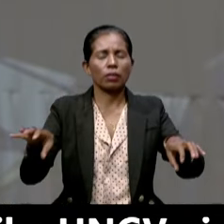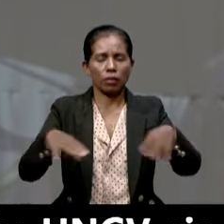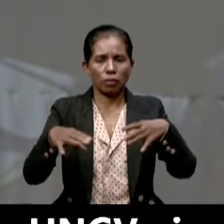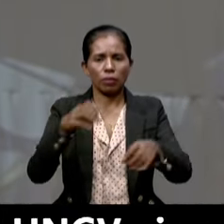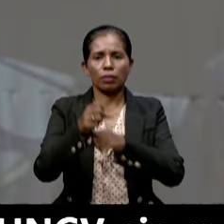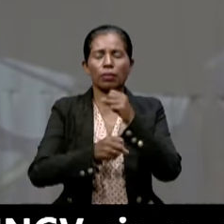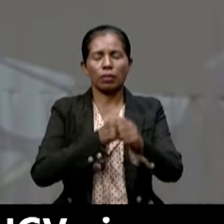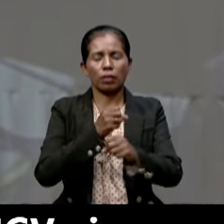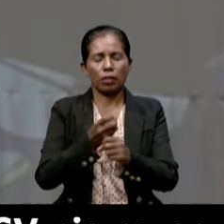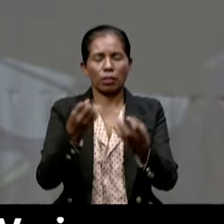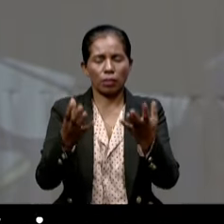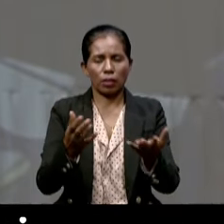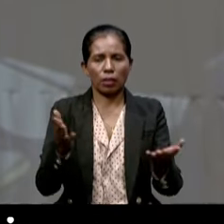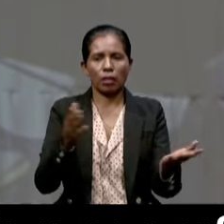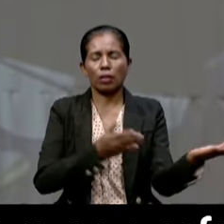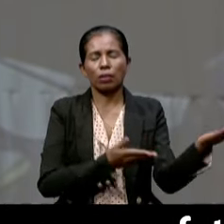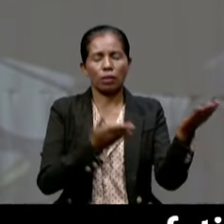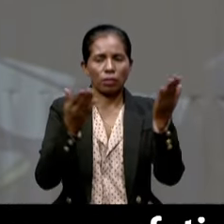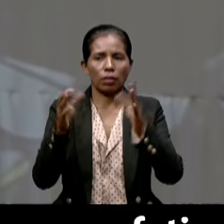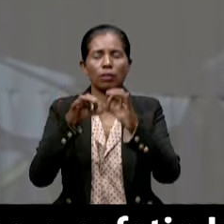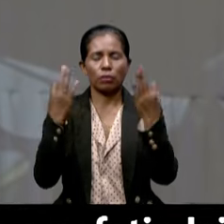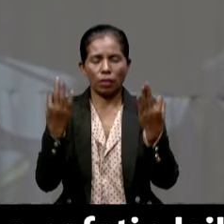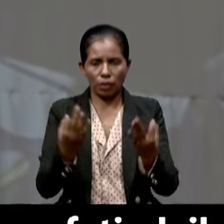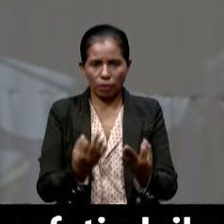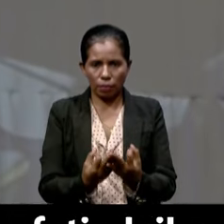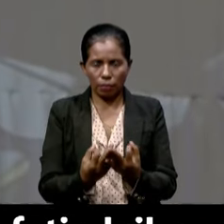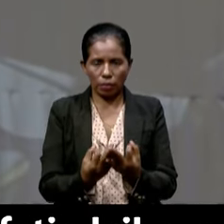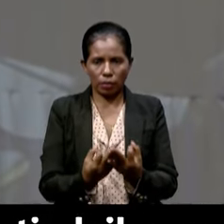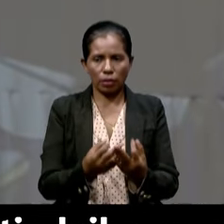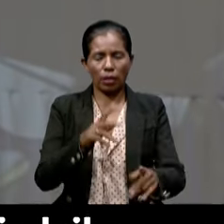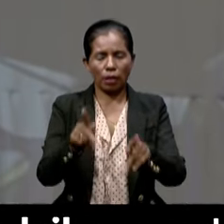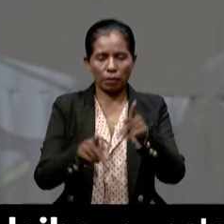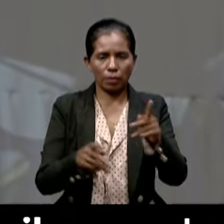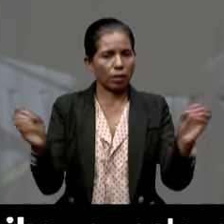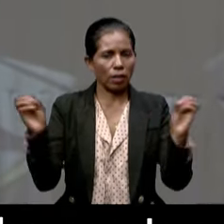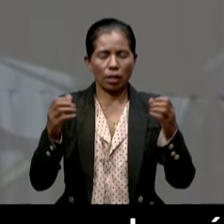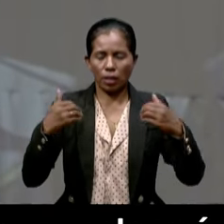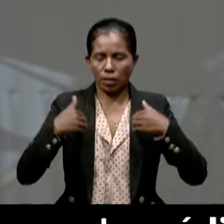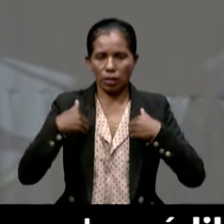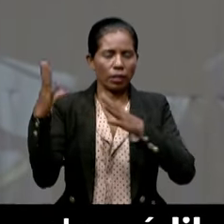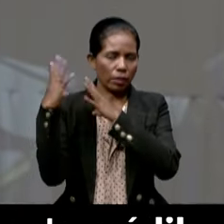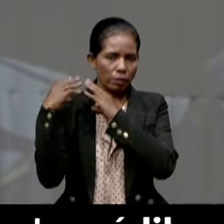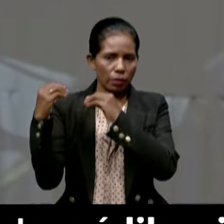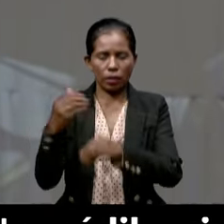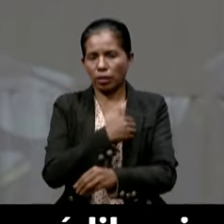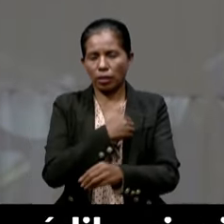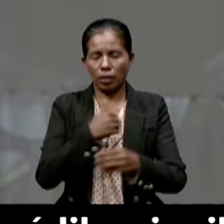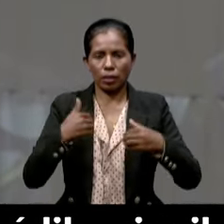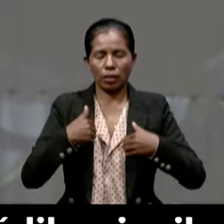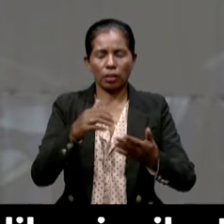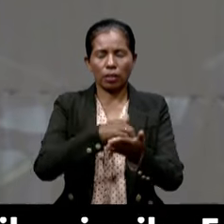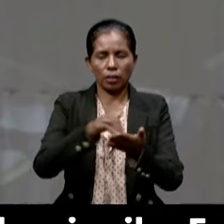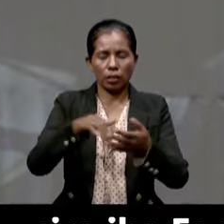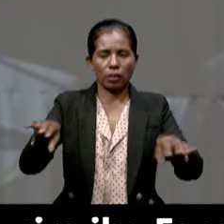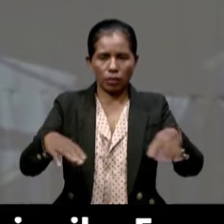barakona. Atama fali familiares no militantes no quadros nebe la ia experiência no sidau ia licença profissional